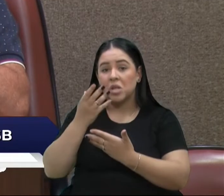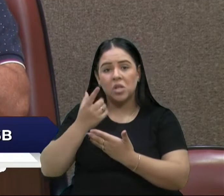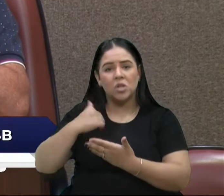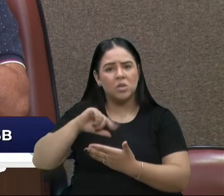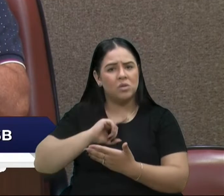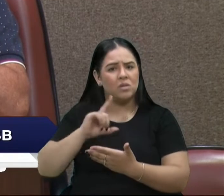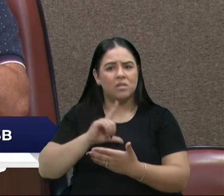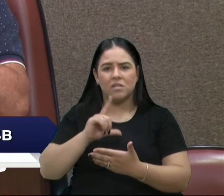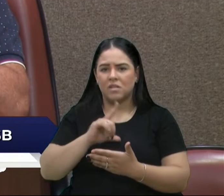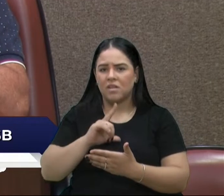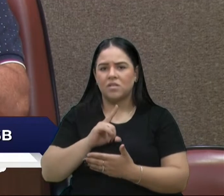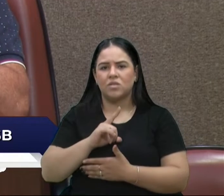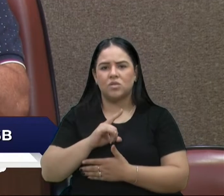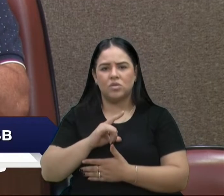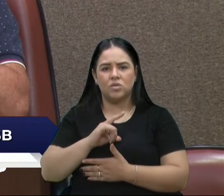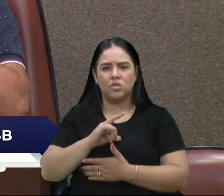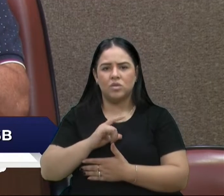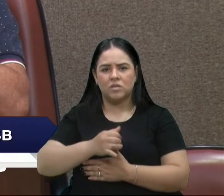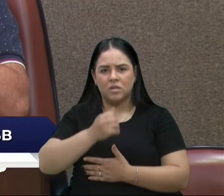Caxias.